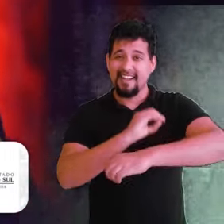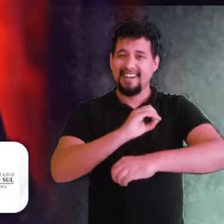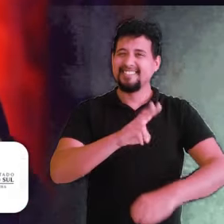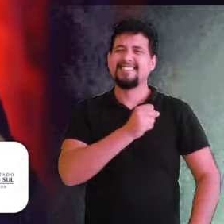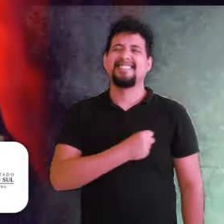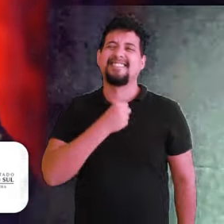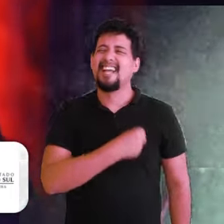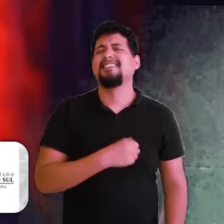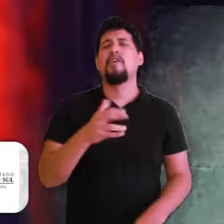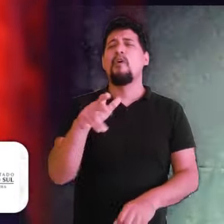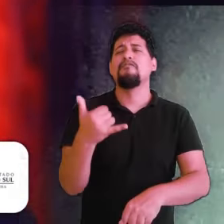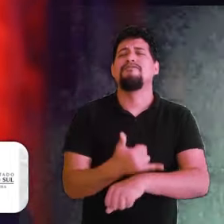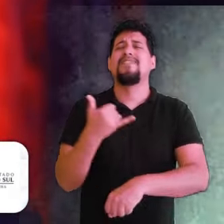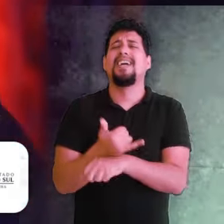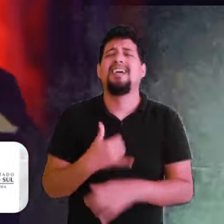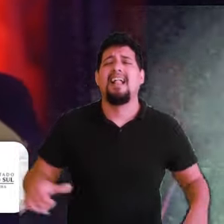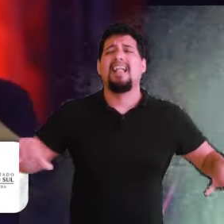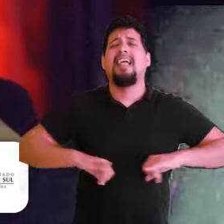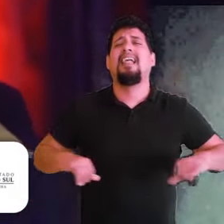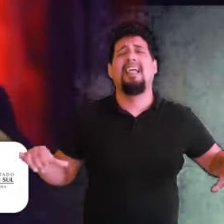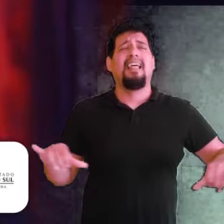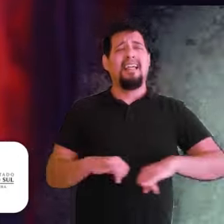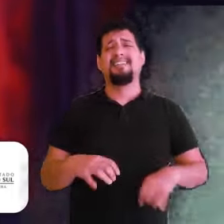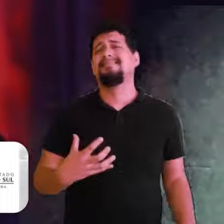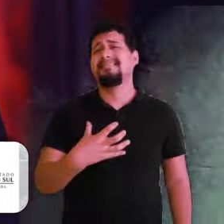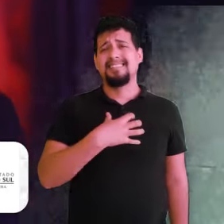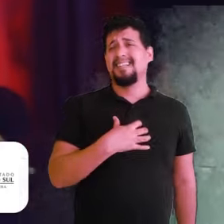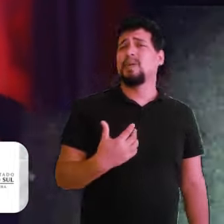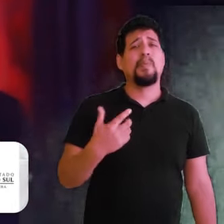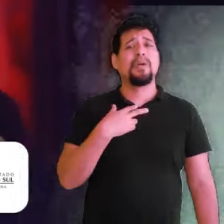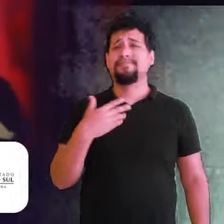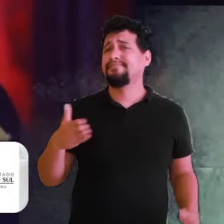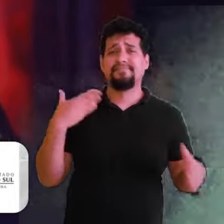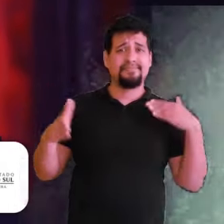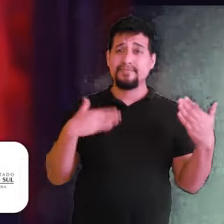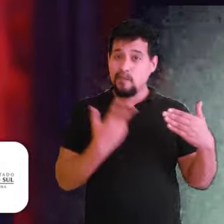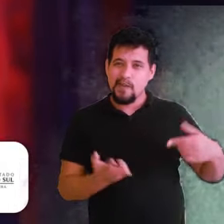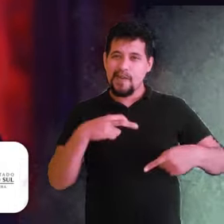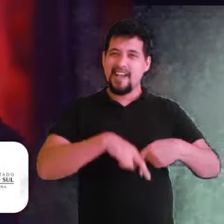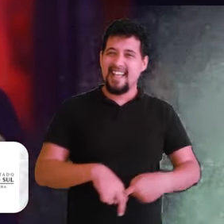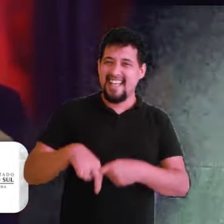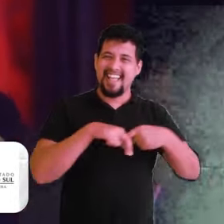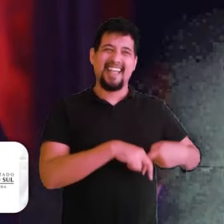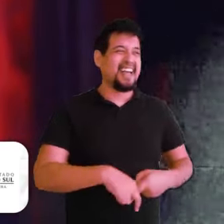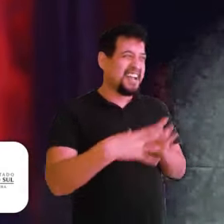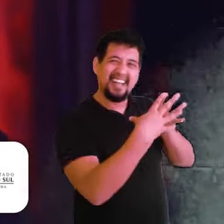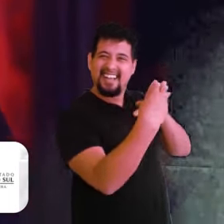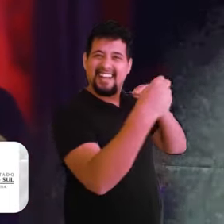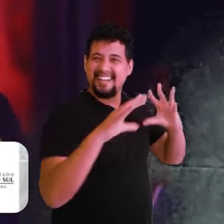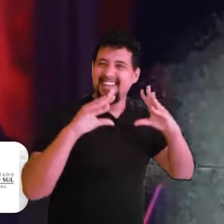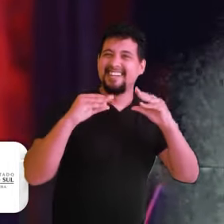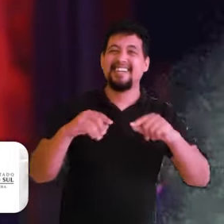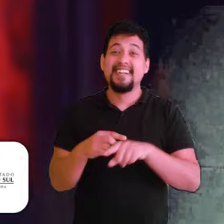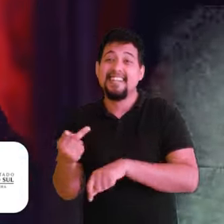O instante do meu amor no pasteiro alegria. Vou montar em meu cavalo, vou sumir no escuridão. Vou buscar minha morena, meu amor, minha